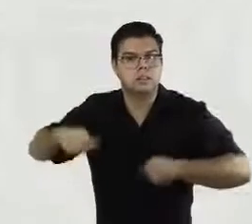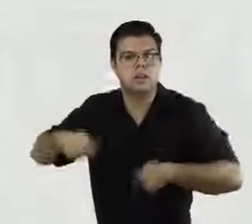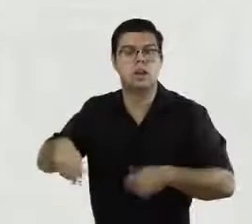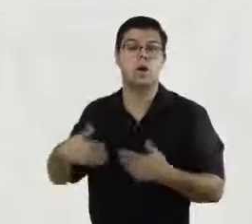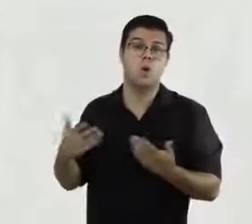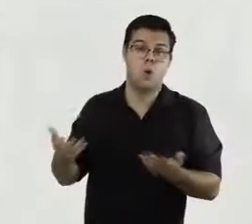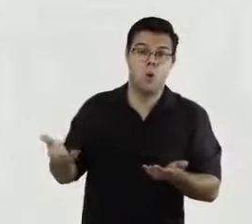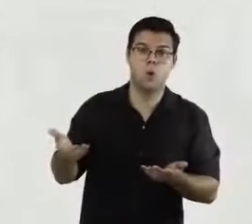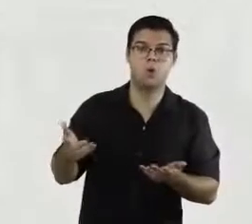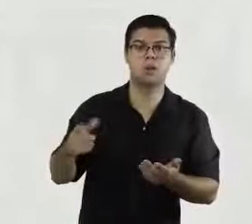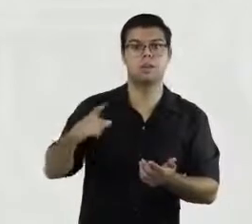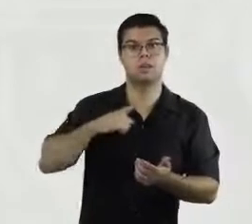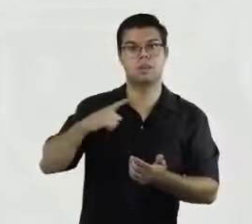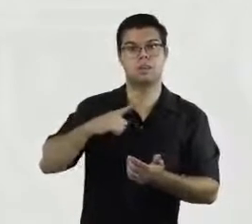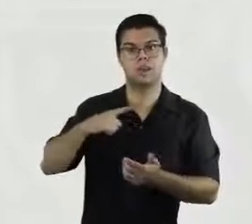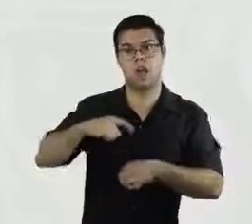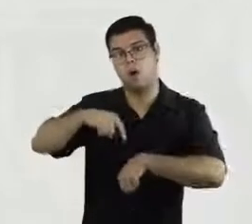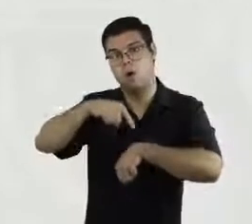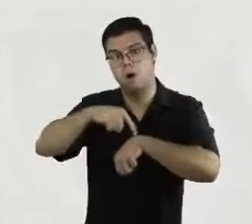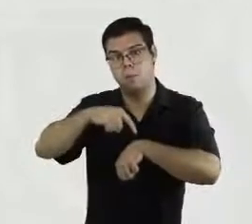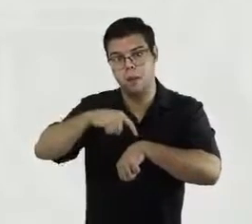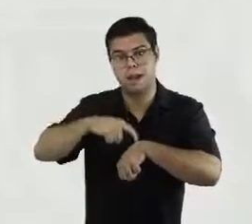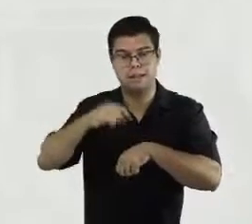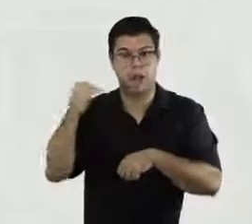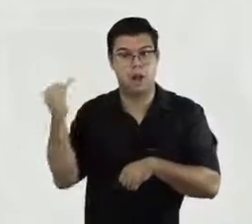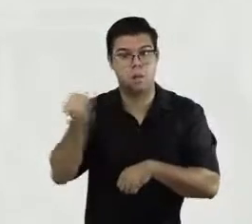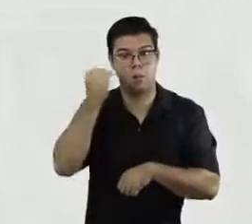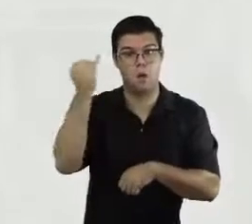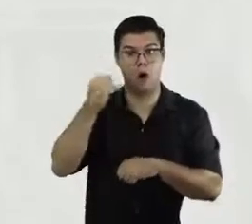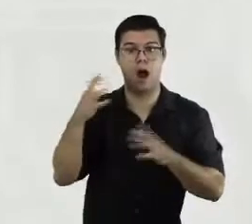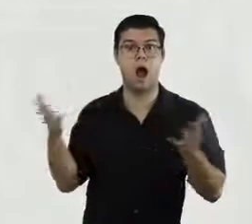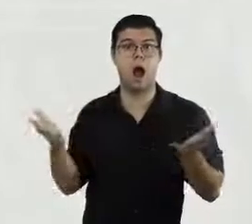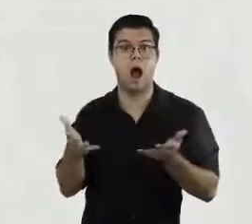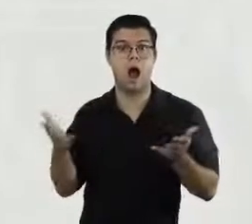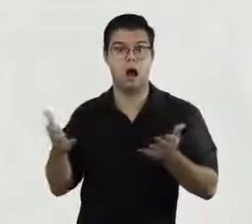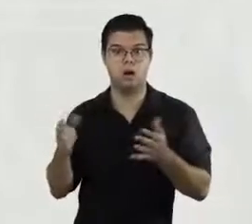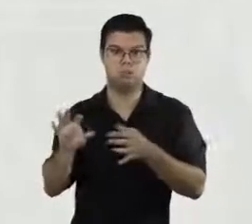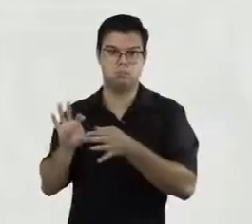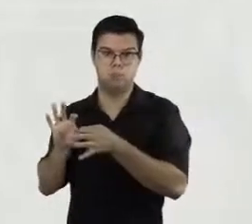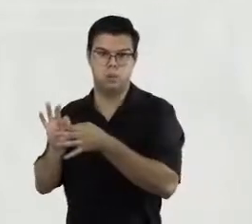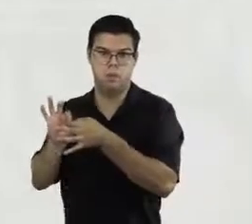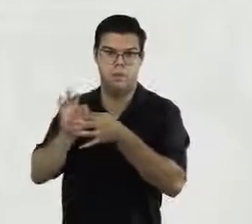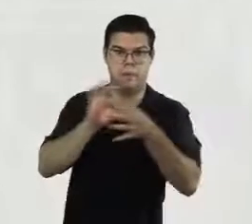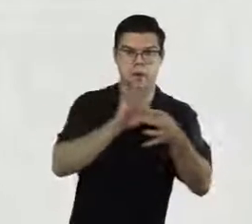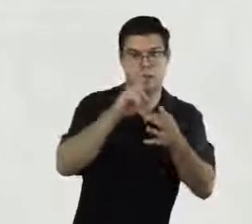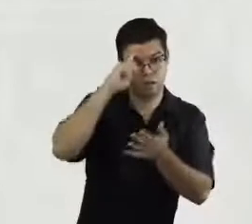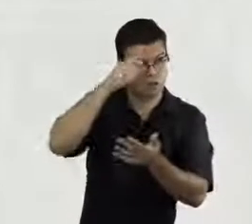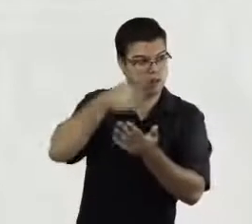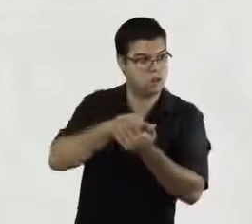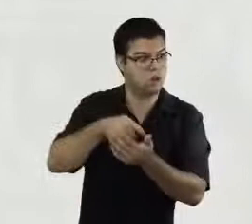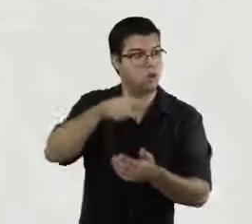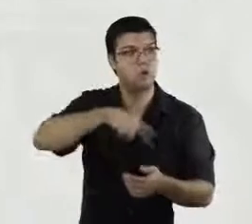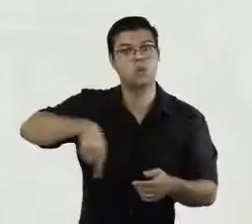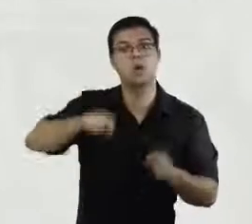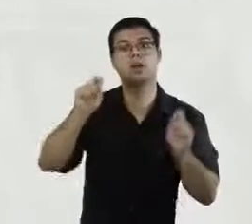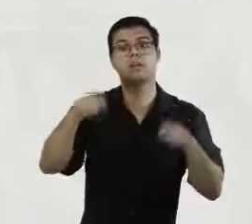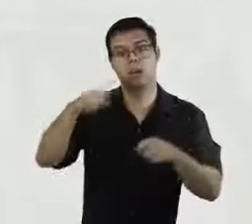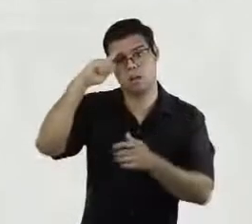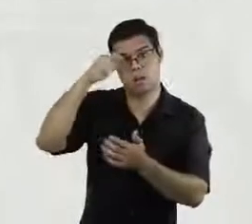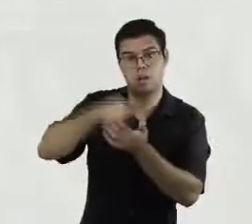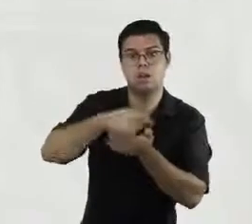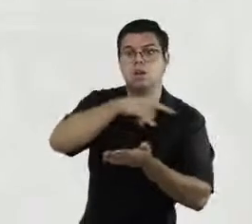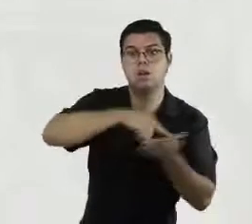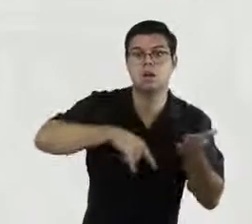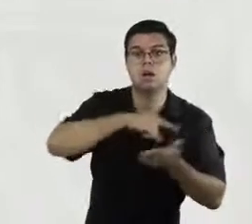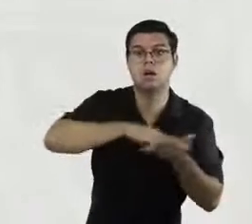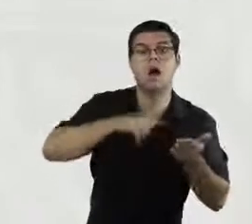as bibliografias são elementos decisórios para a sua reunião ou coleção, poderíamos dizer que a documentação é a ciência